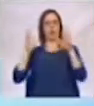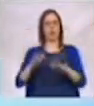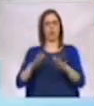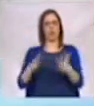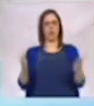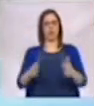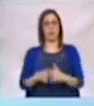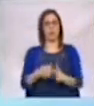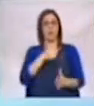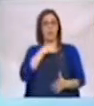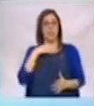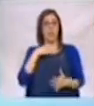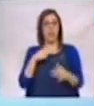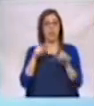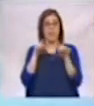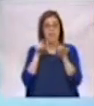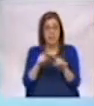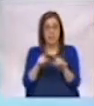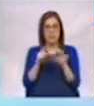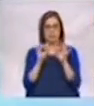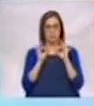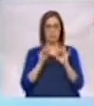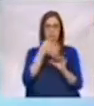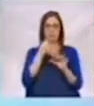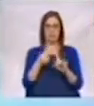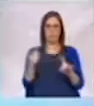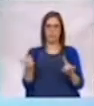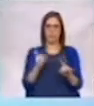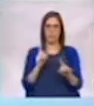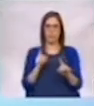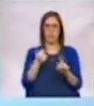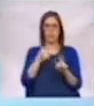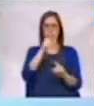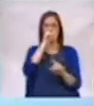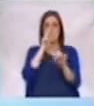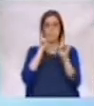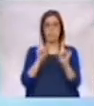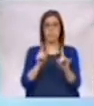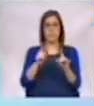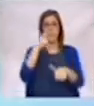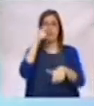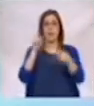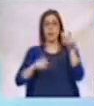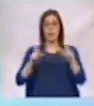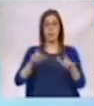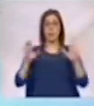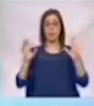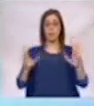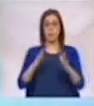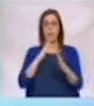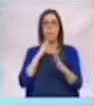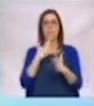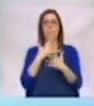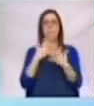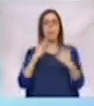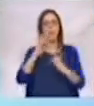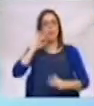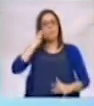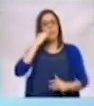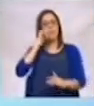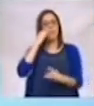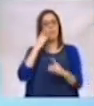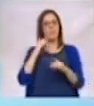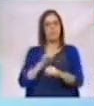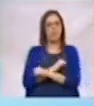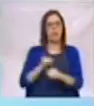terroristas islâmicos jihadistas. Isso é profundamente injusto. É bom lembrar aos nossos telespectadores que o maior número